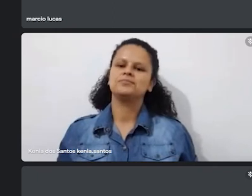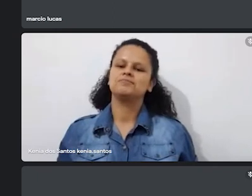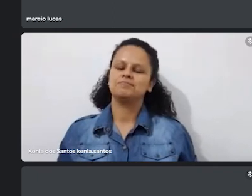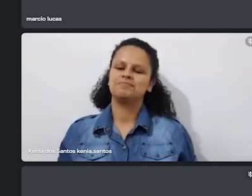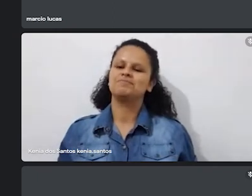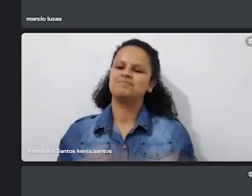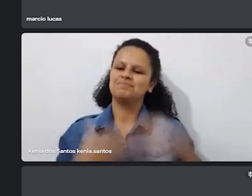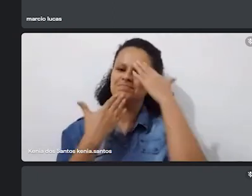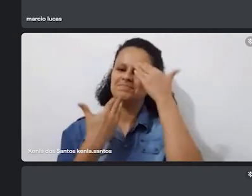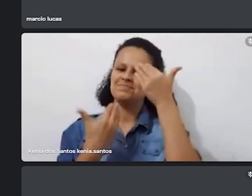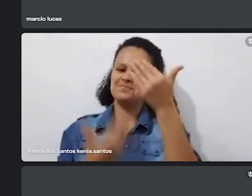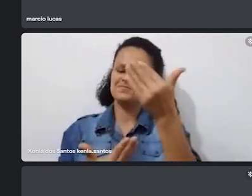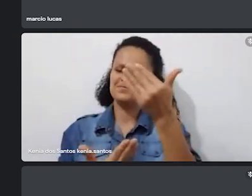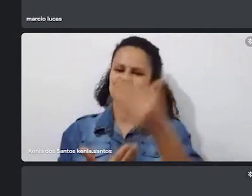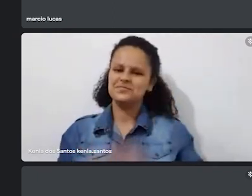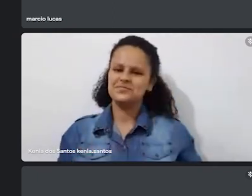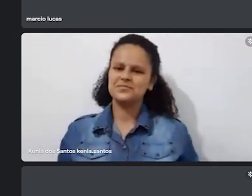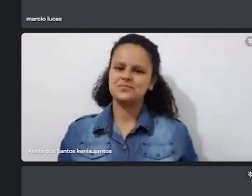Ok, muito obrigada.